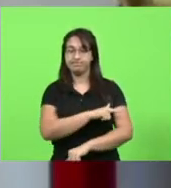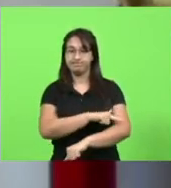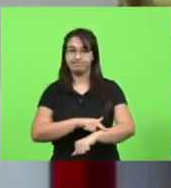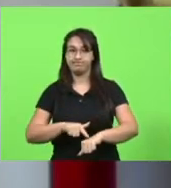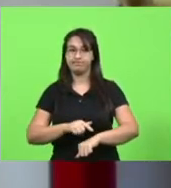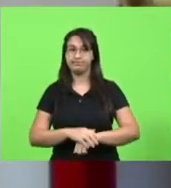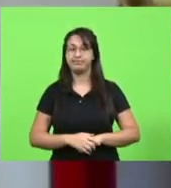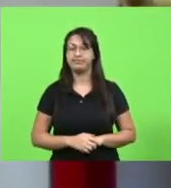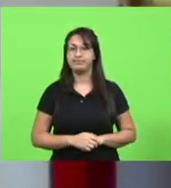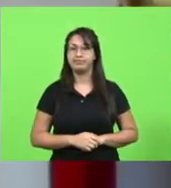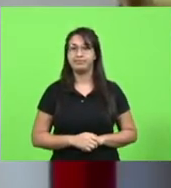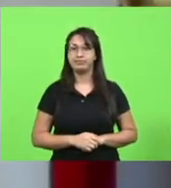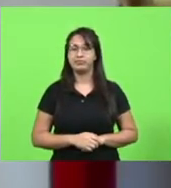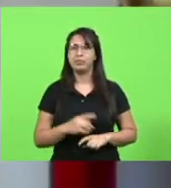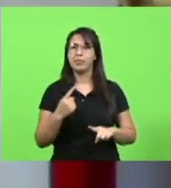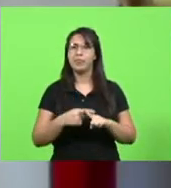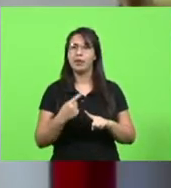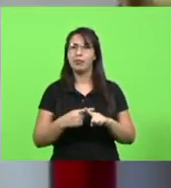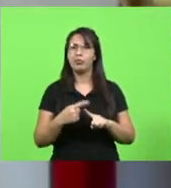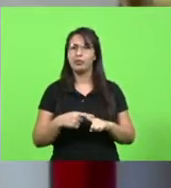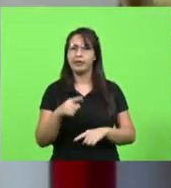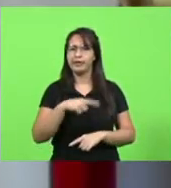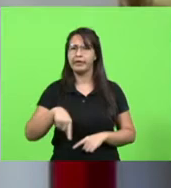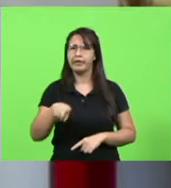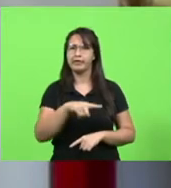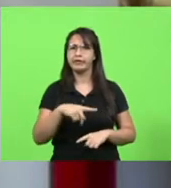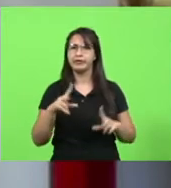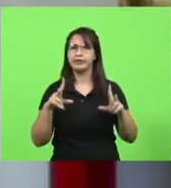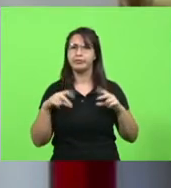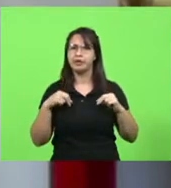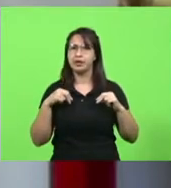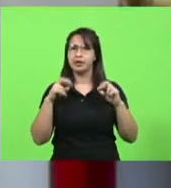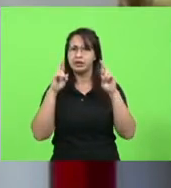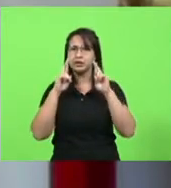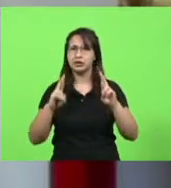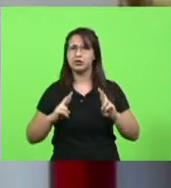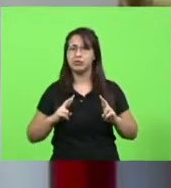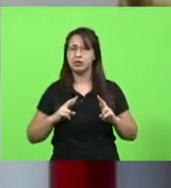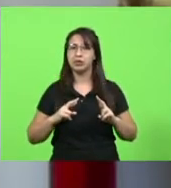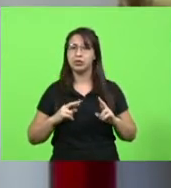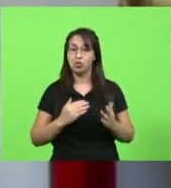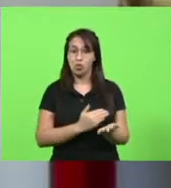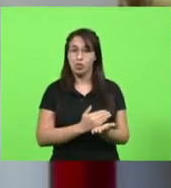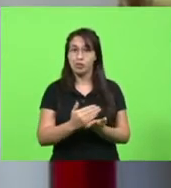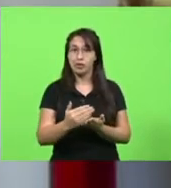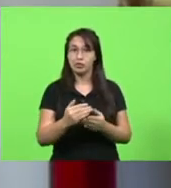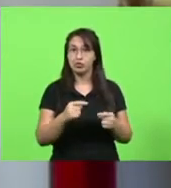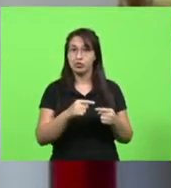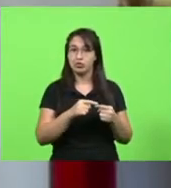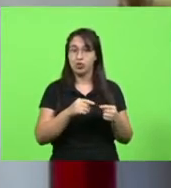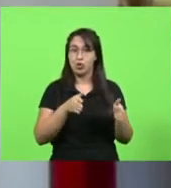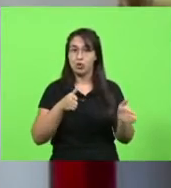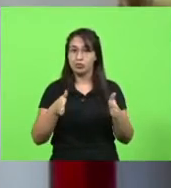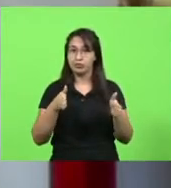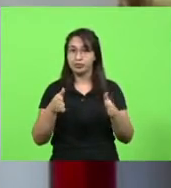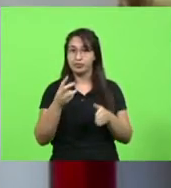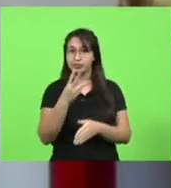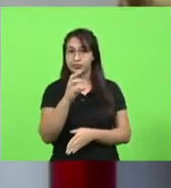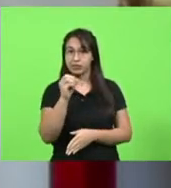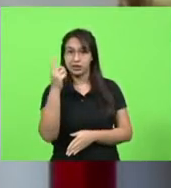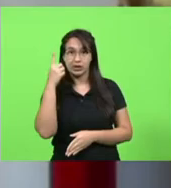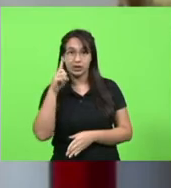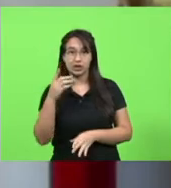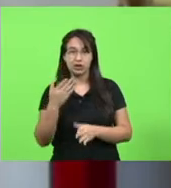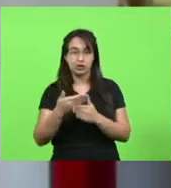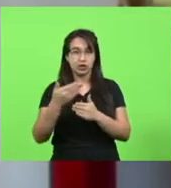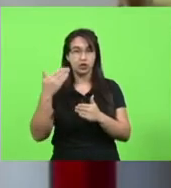merece uma dose de respeito. Primeiro, o movimento ele surgiu há 30 dias no Brasil de uma maneira orgânica, com a